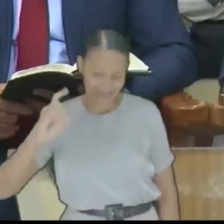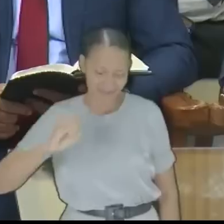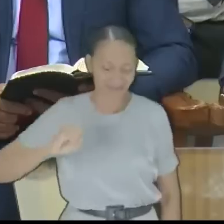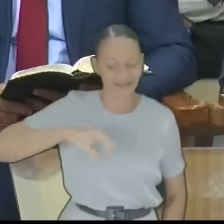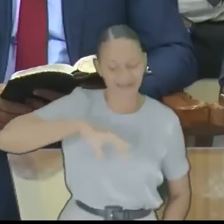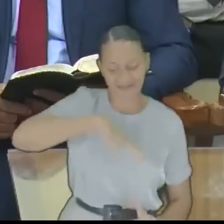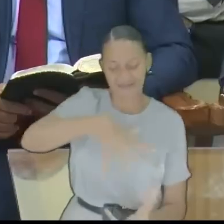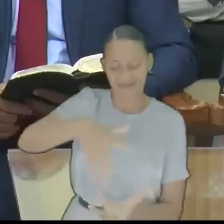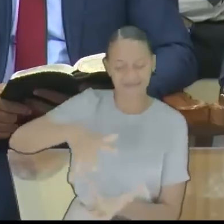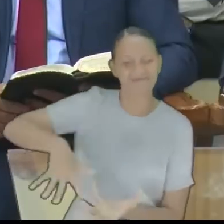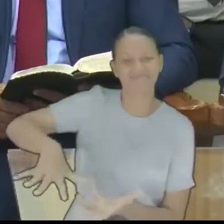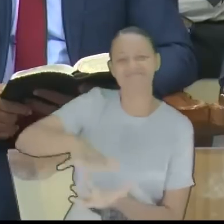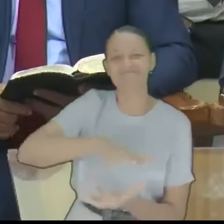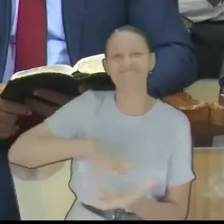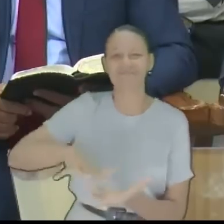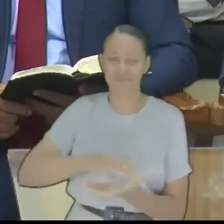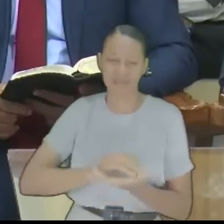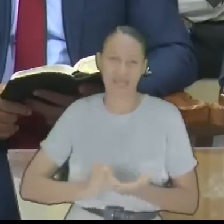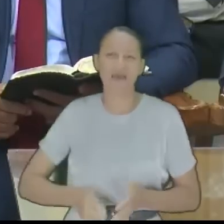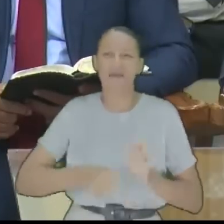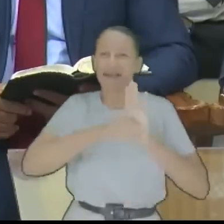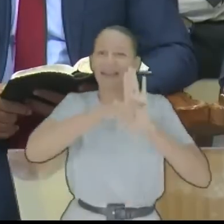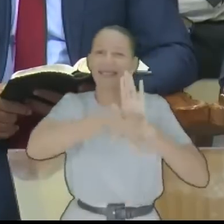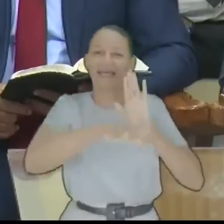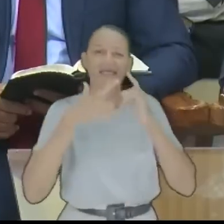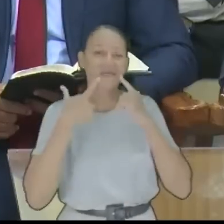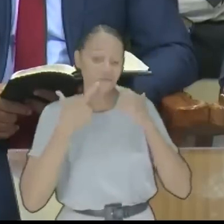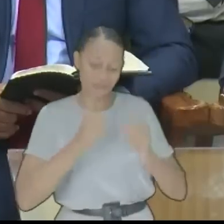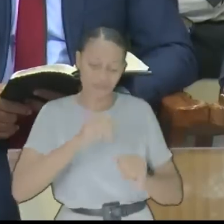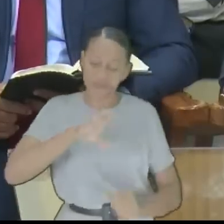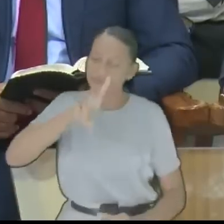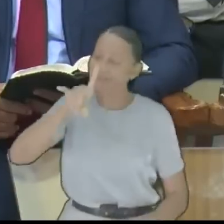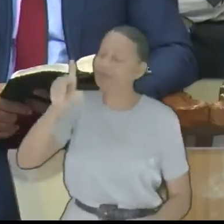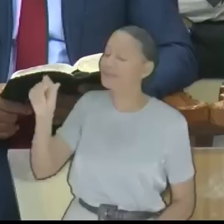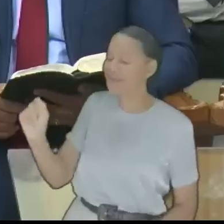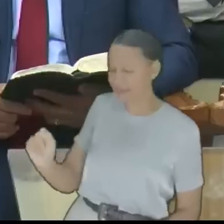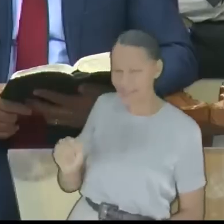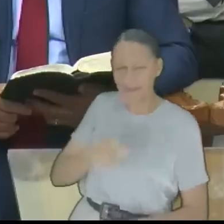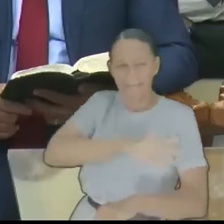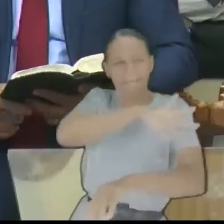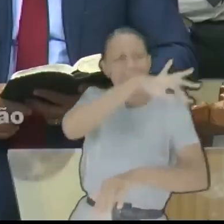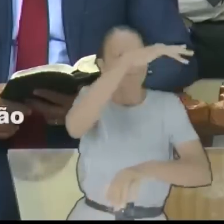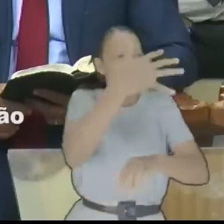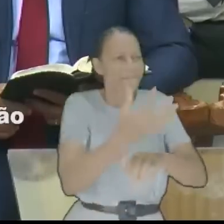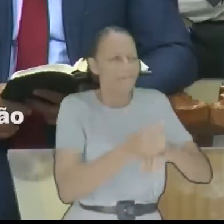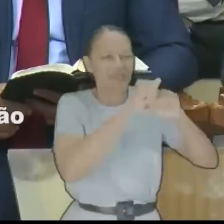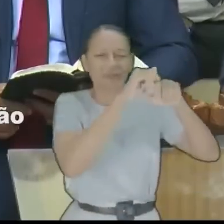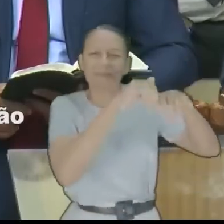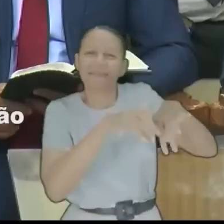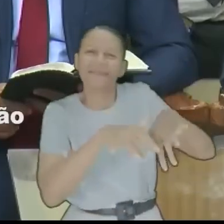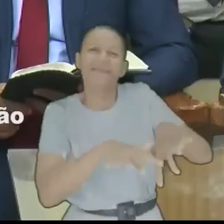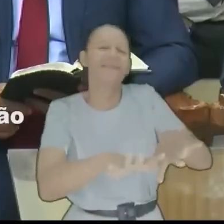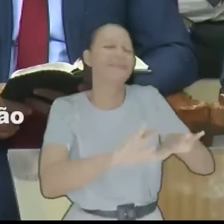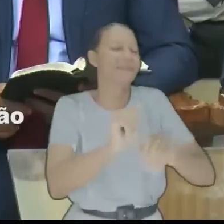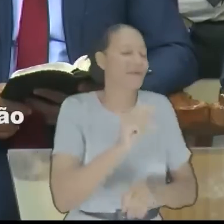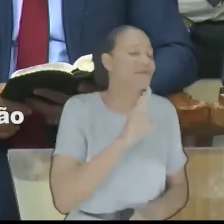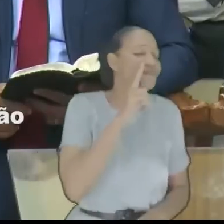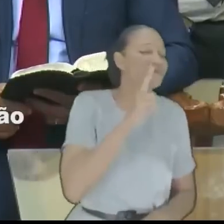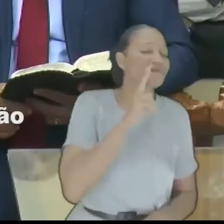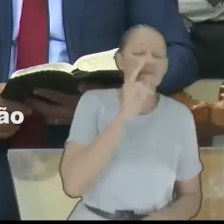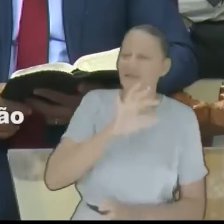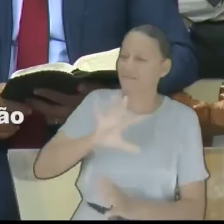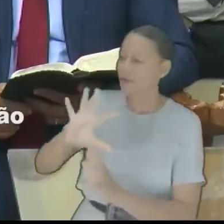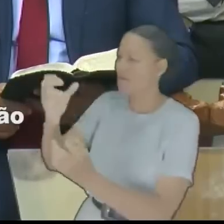da terra. É uma figura de linguagem. Naquele dia, os montes destilarão mosto, e dos